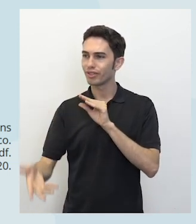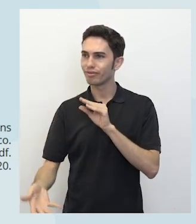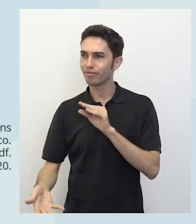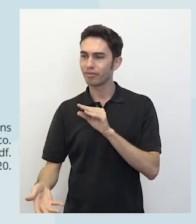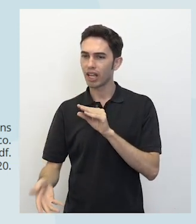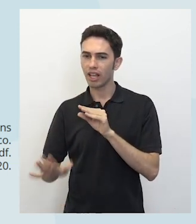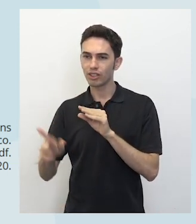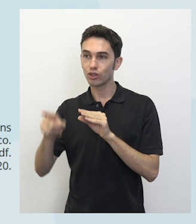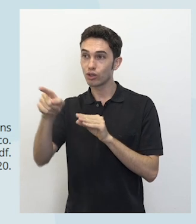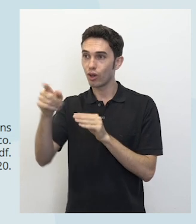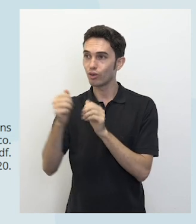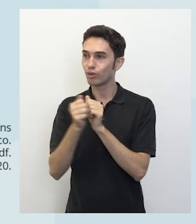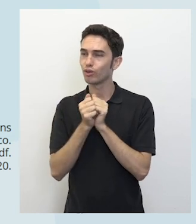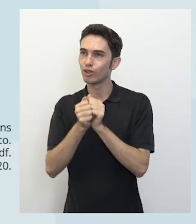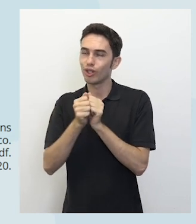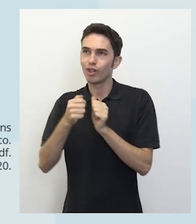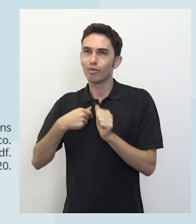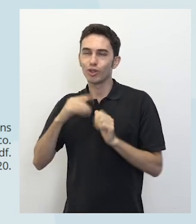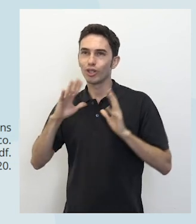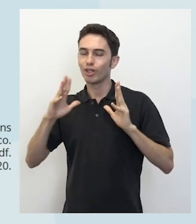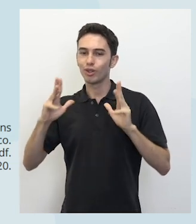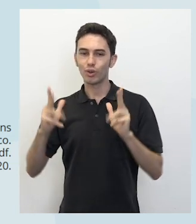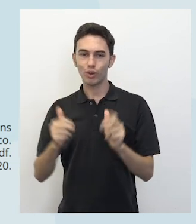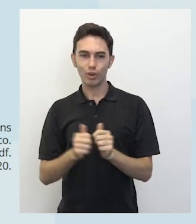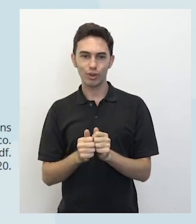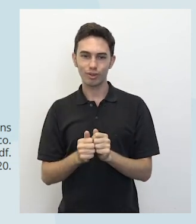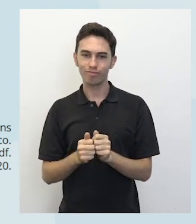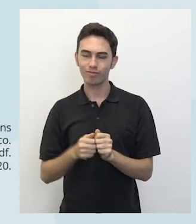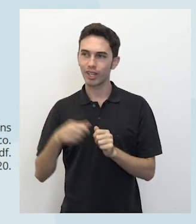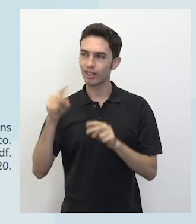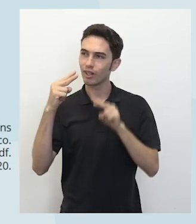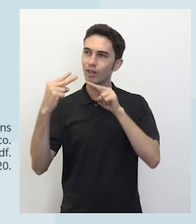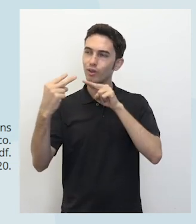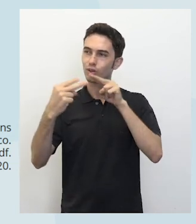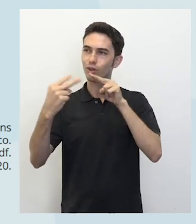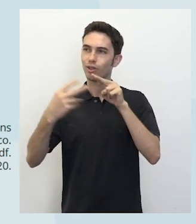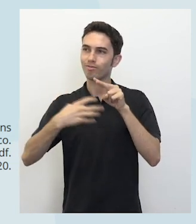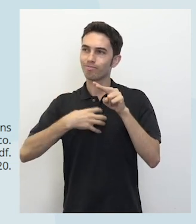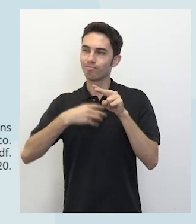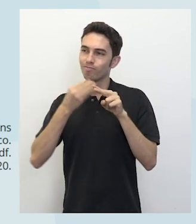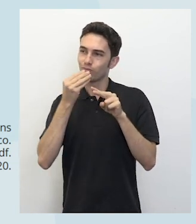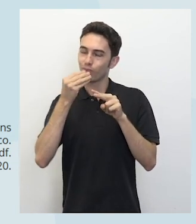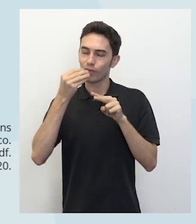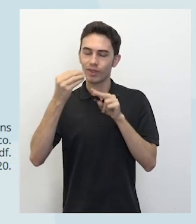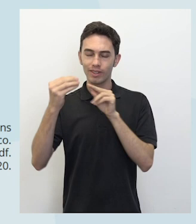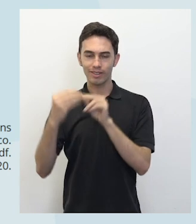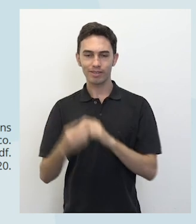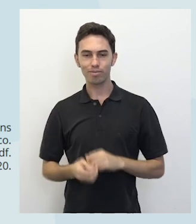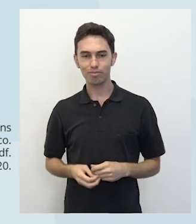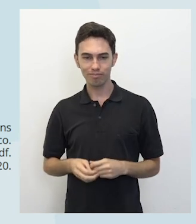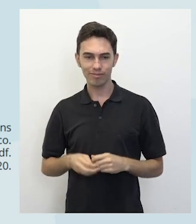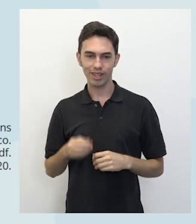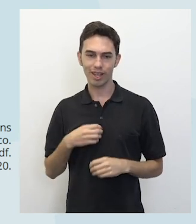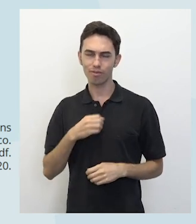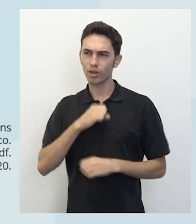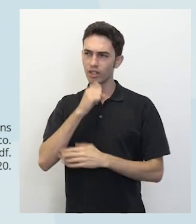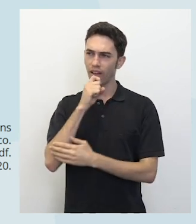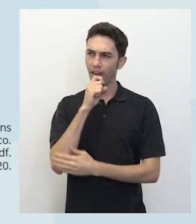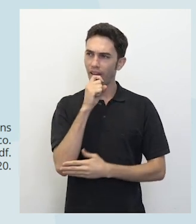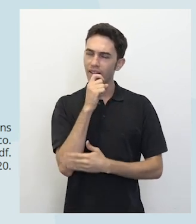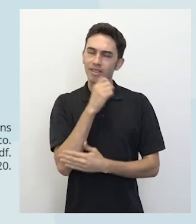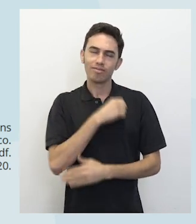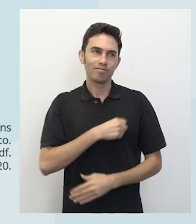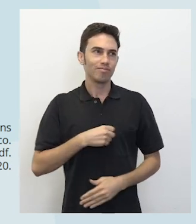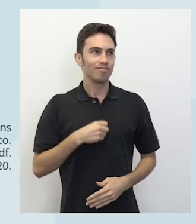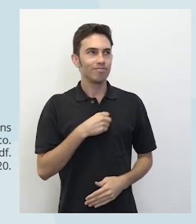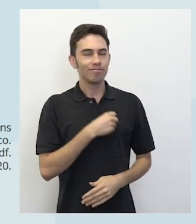Só contigo eu podia ser ditoso, em teus olhos sentir os lábios meus. Eu morro de ciúmes e de